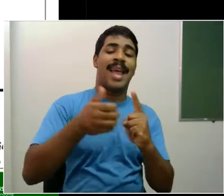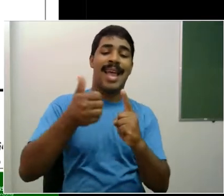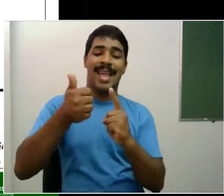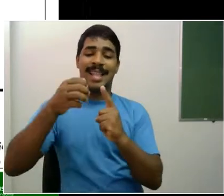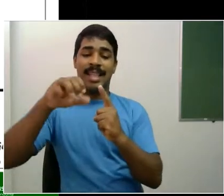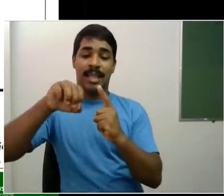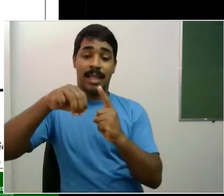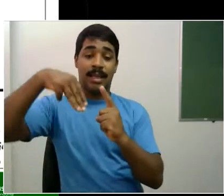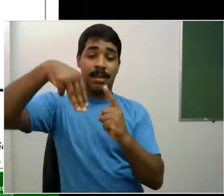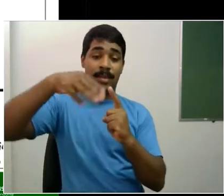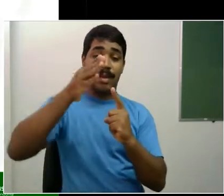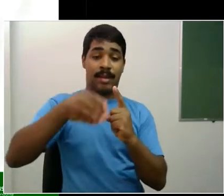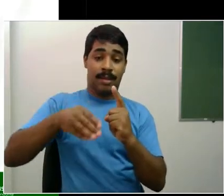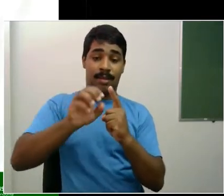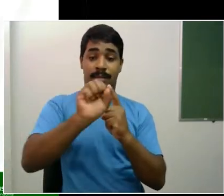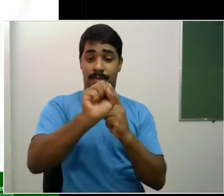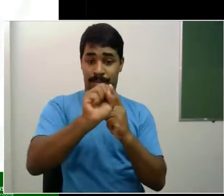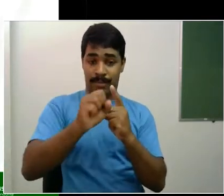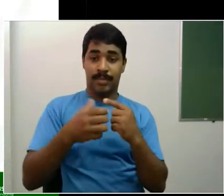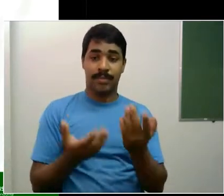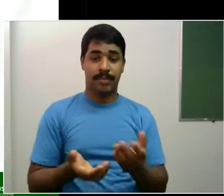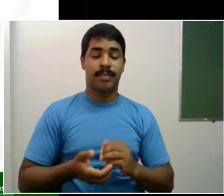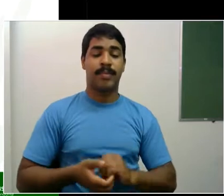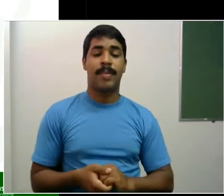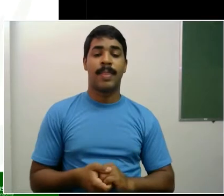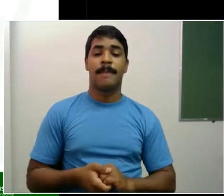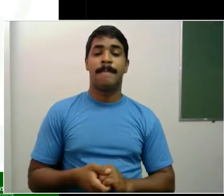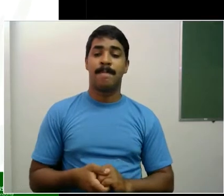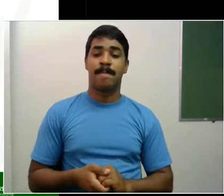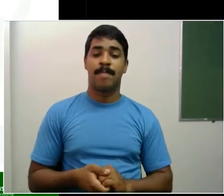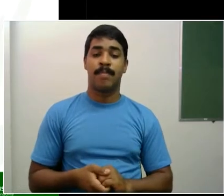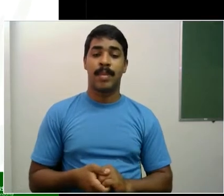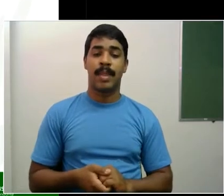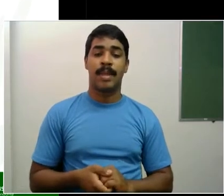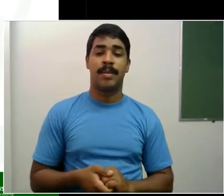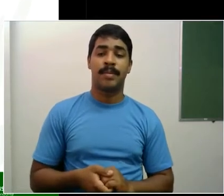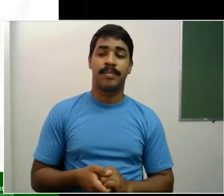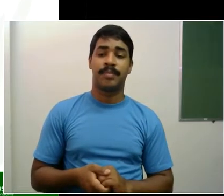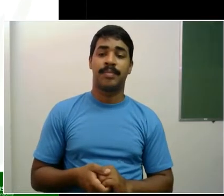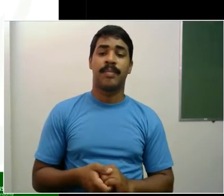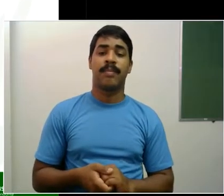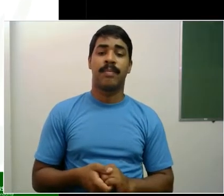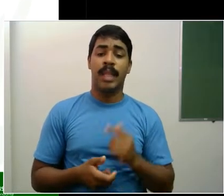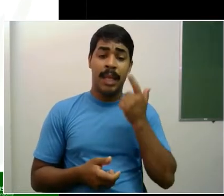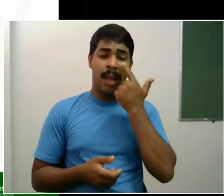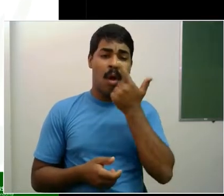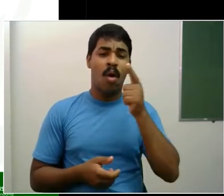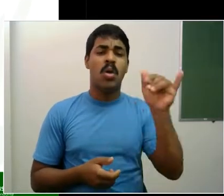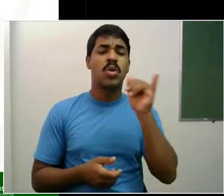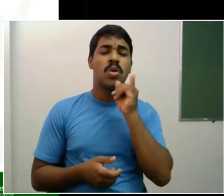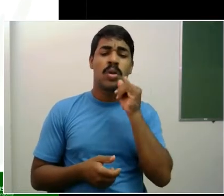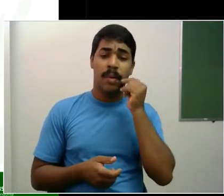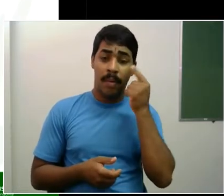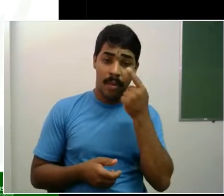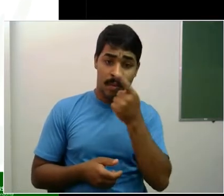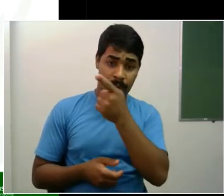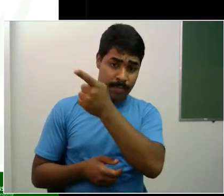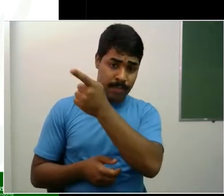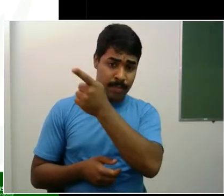por segundo. Bem, continuando aqui, o movimento retilíneo